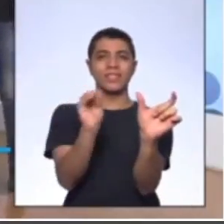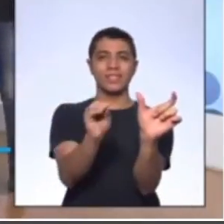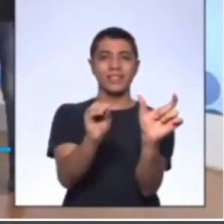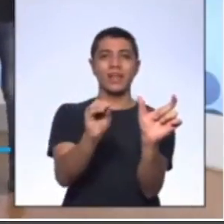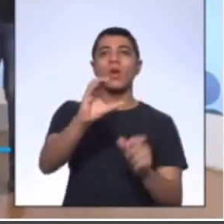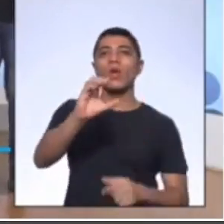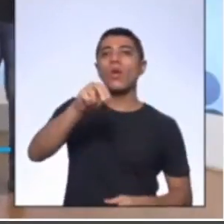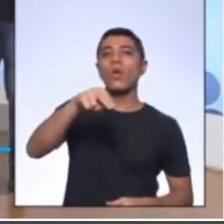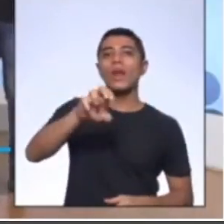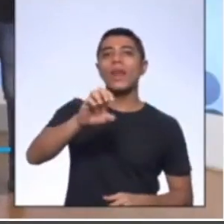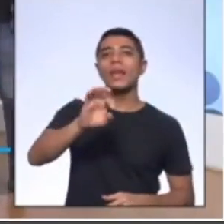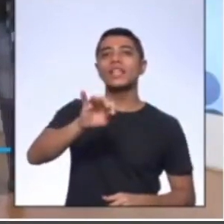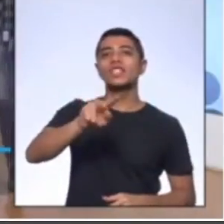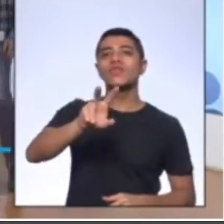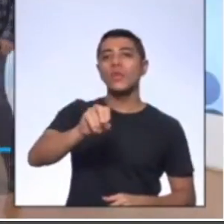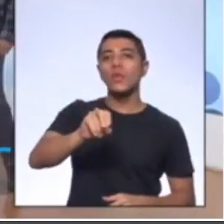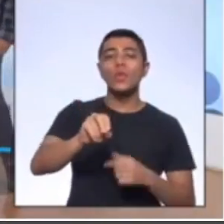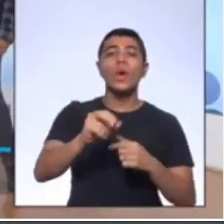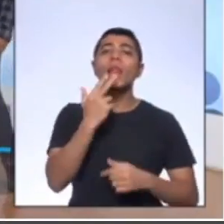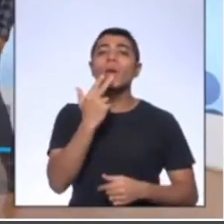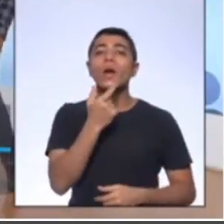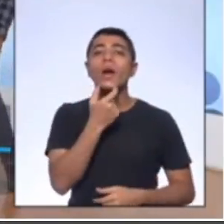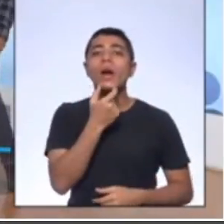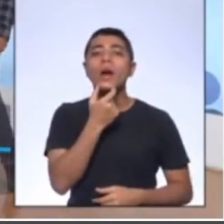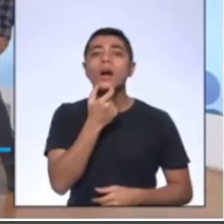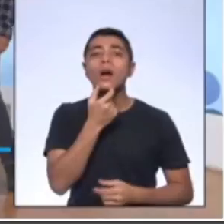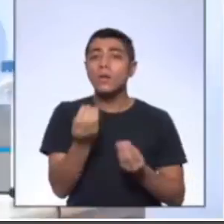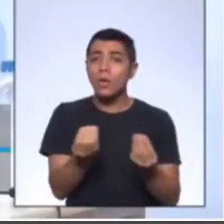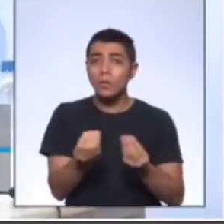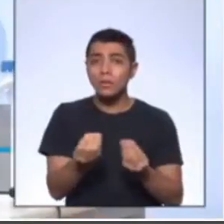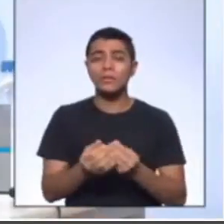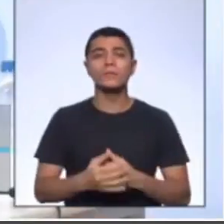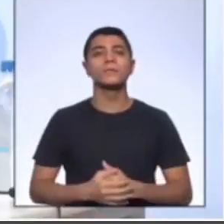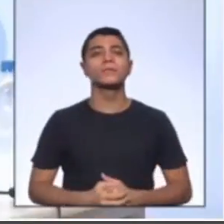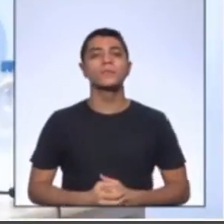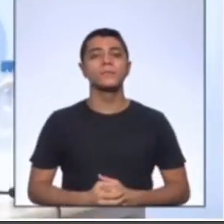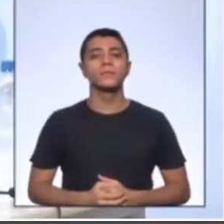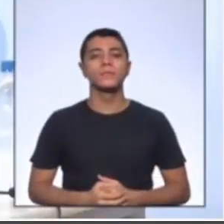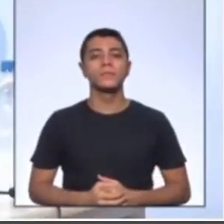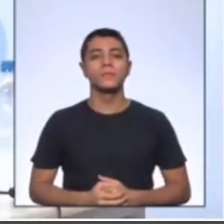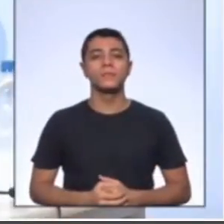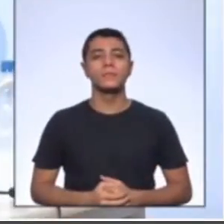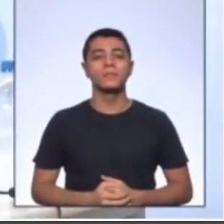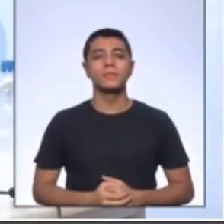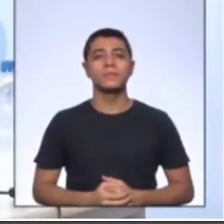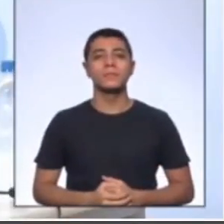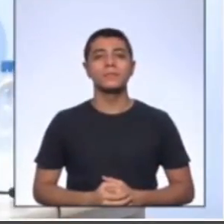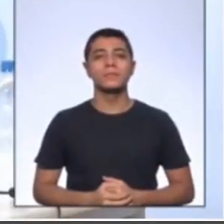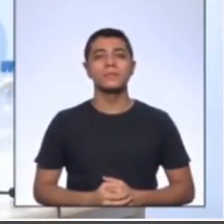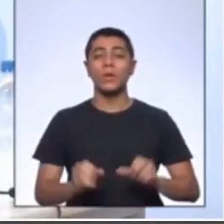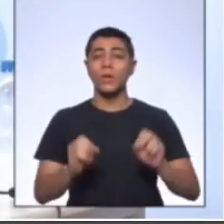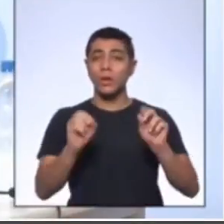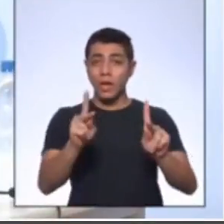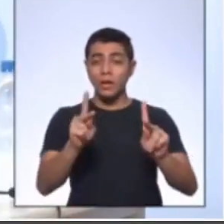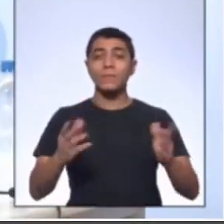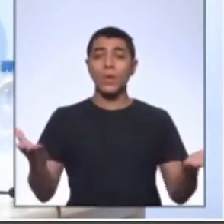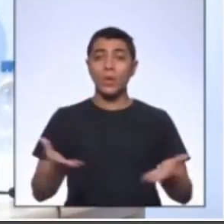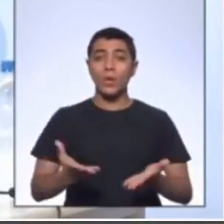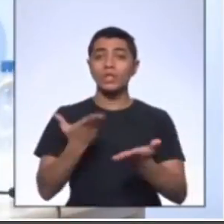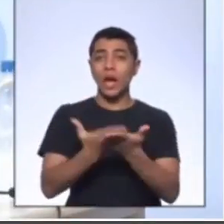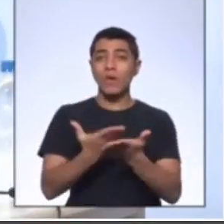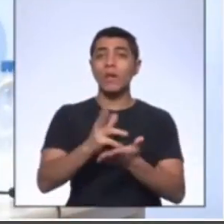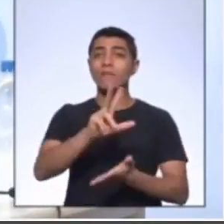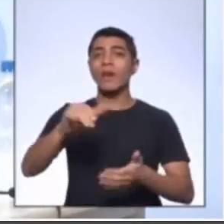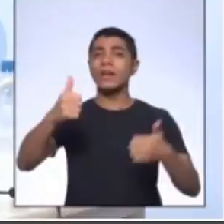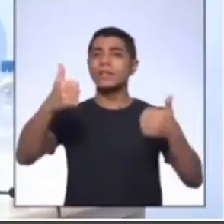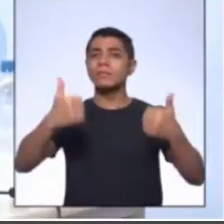estrangeira moderna inglês muito obrigado mas na aula de hoje então nós vamos ver aí os conectivos o que